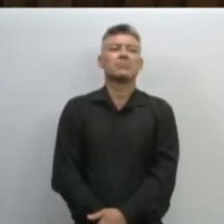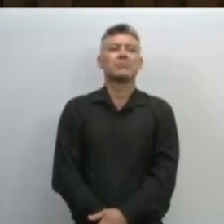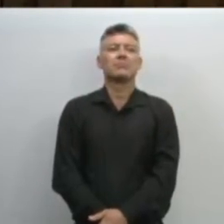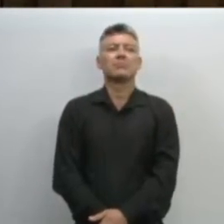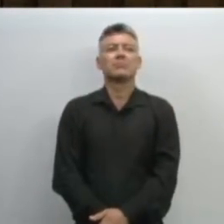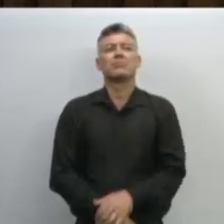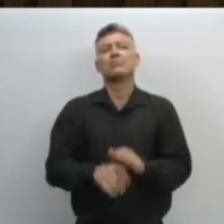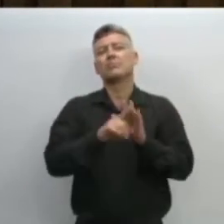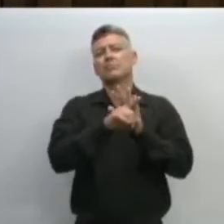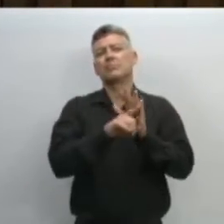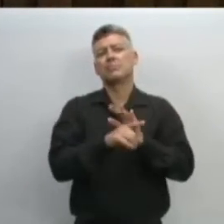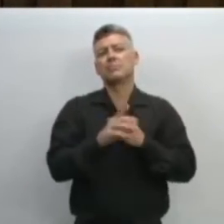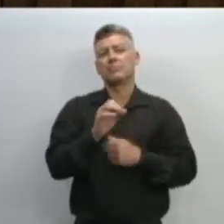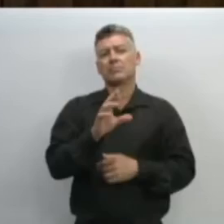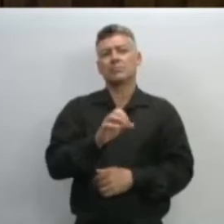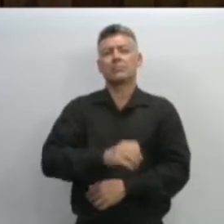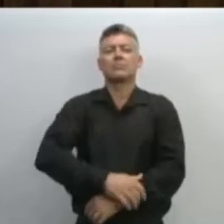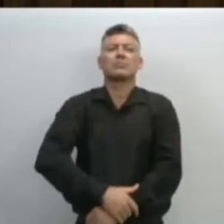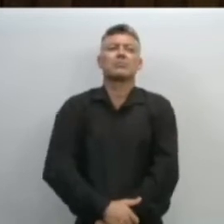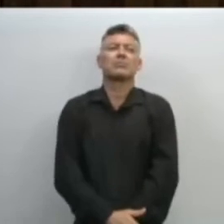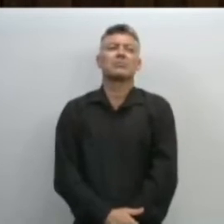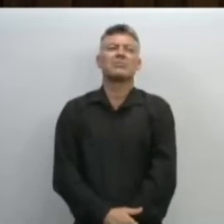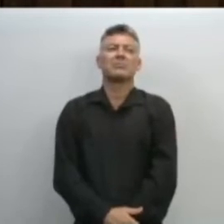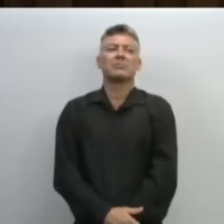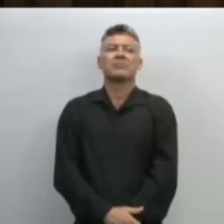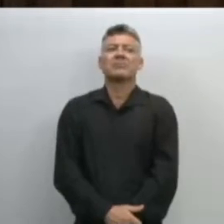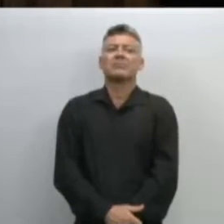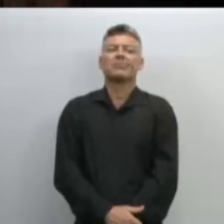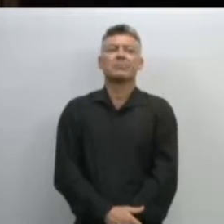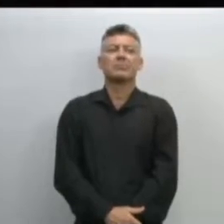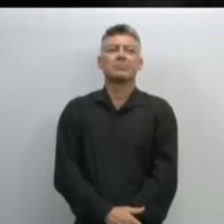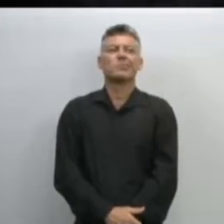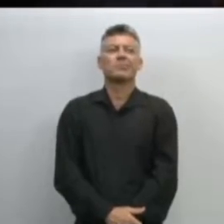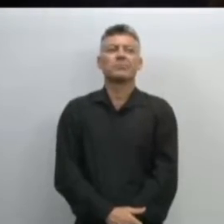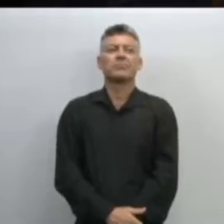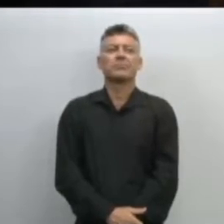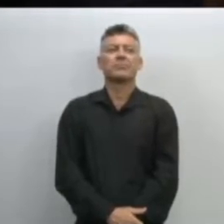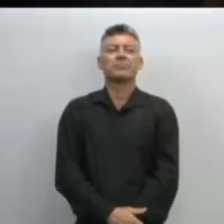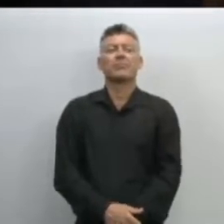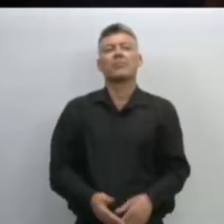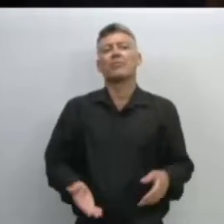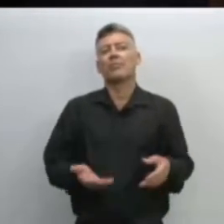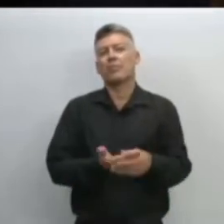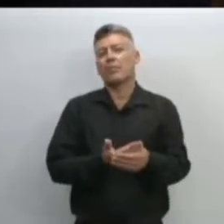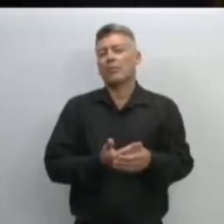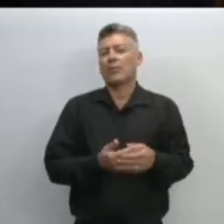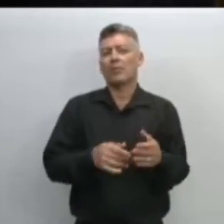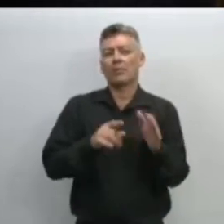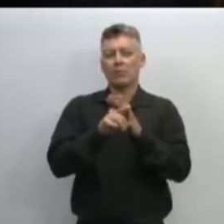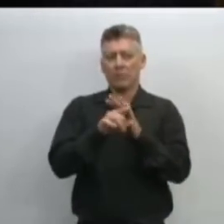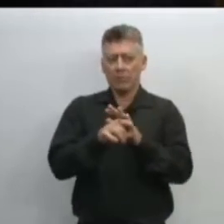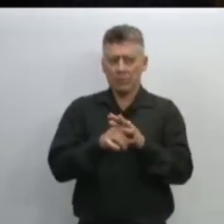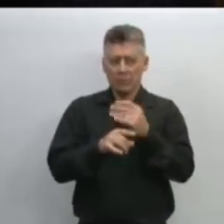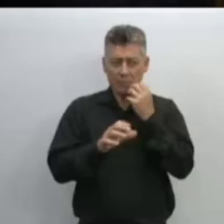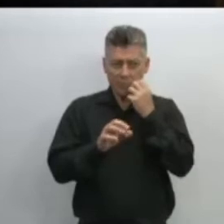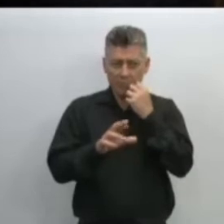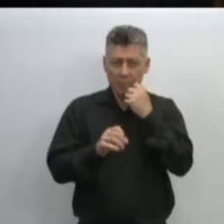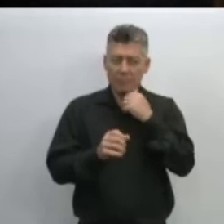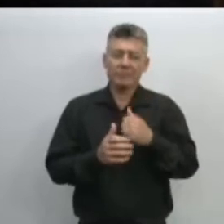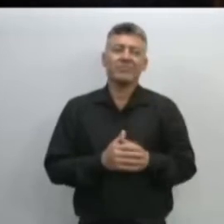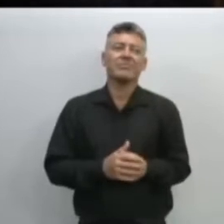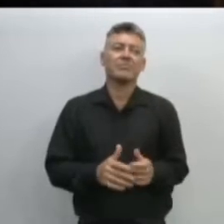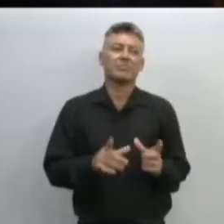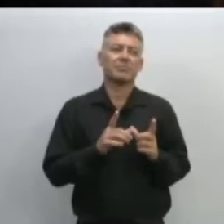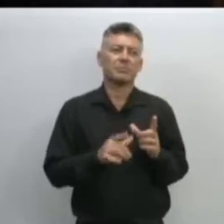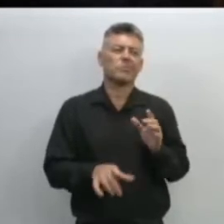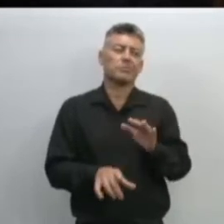Verificação de quórum, senhor presidente. Só dar entrada no próximo projeto, em seguida eu faço, Vossa Excelência. Projeto